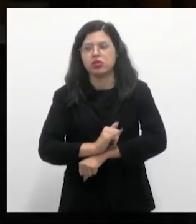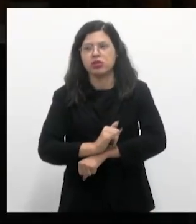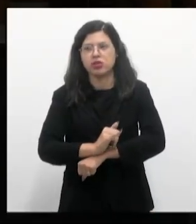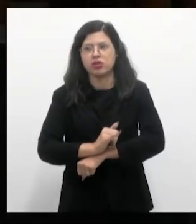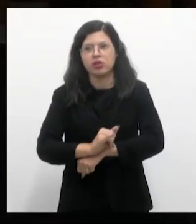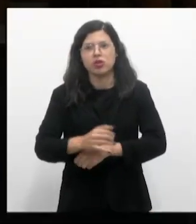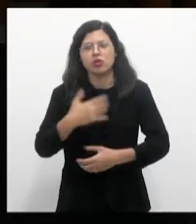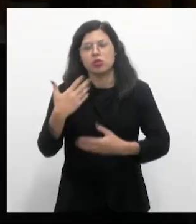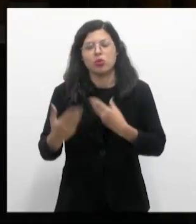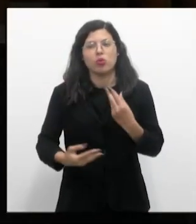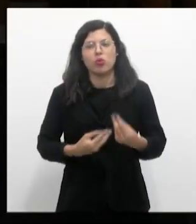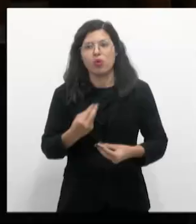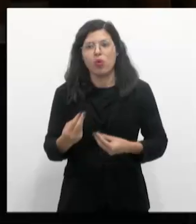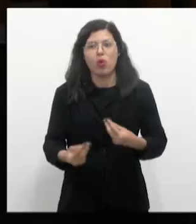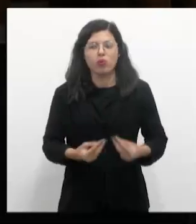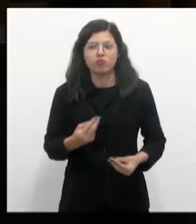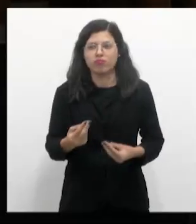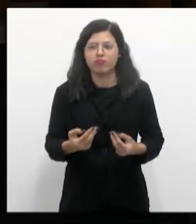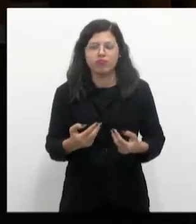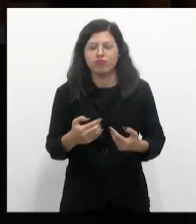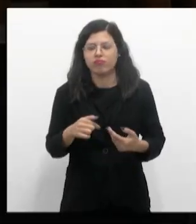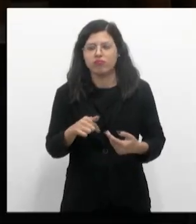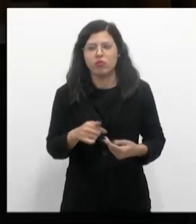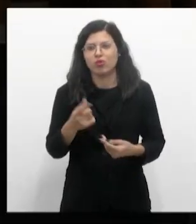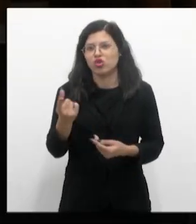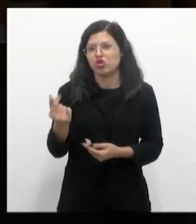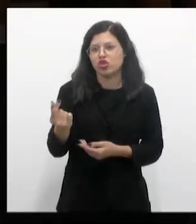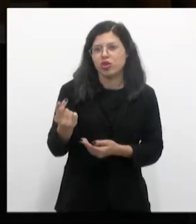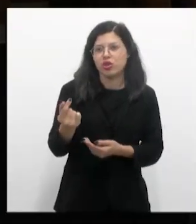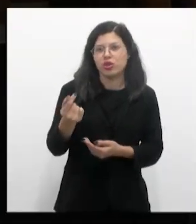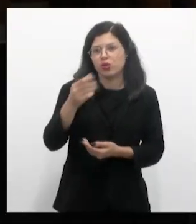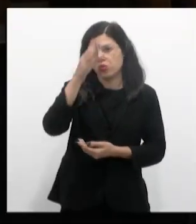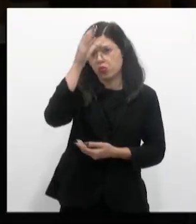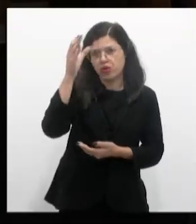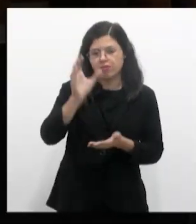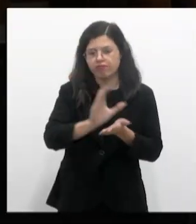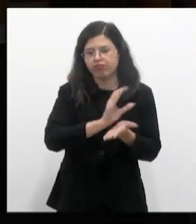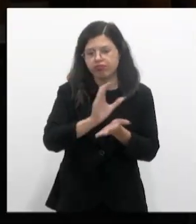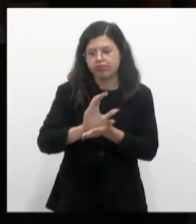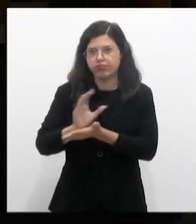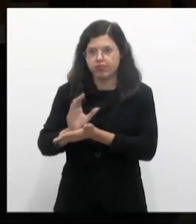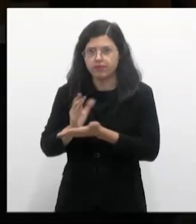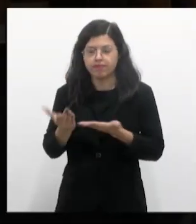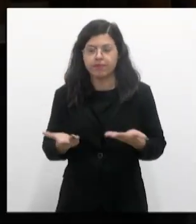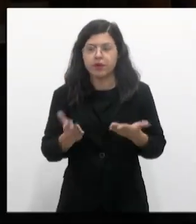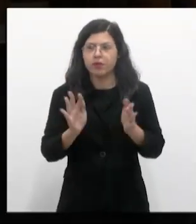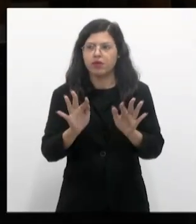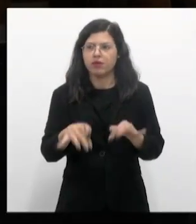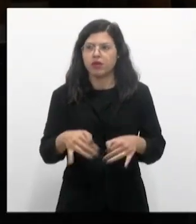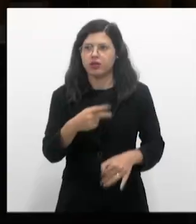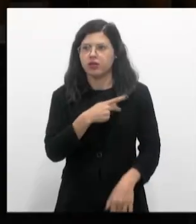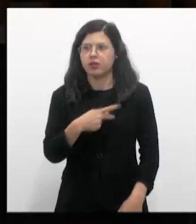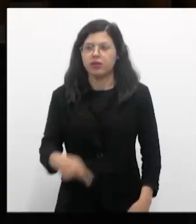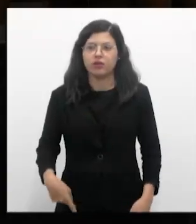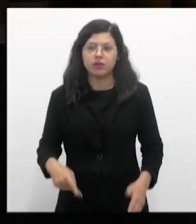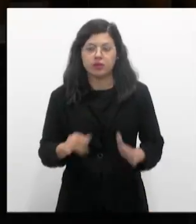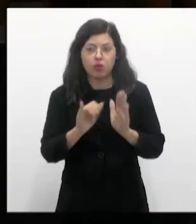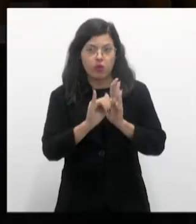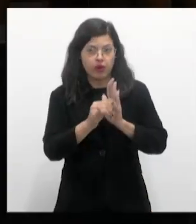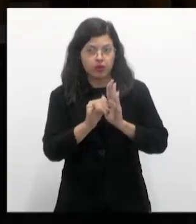como mexer no bolso do consumidor. E, para concluir, senhor presidente, o